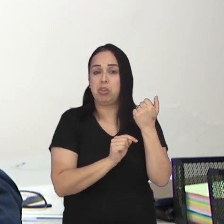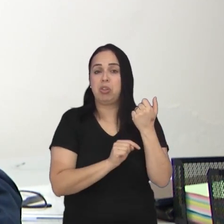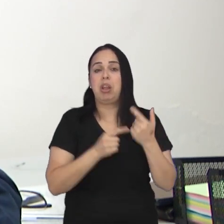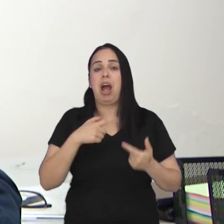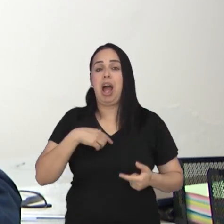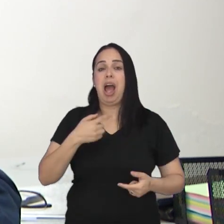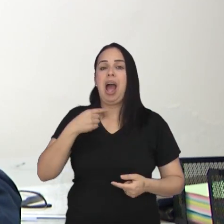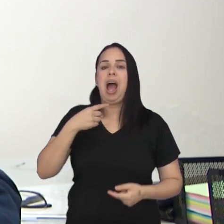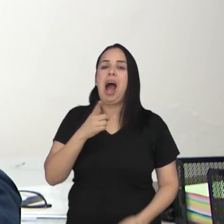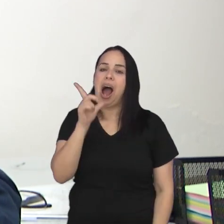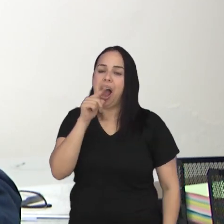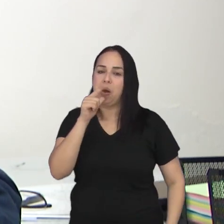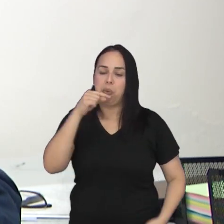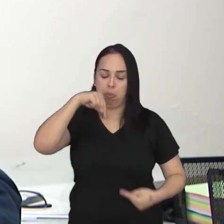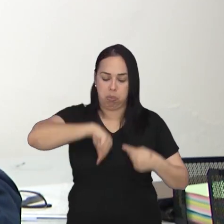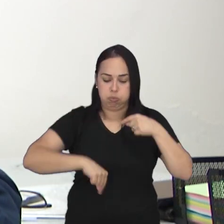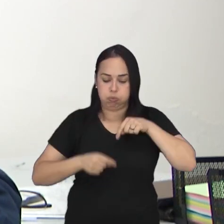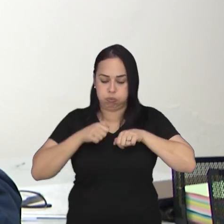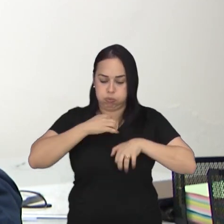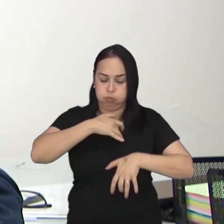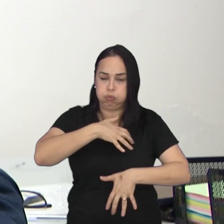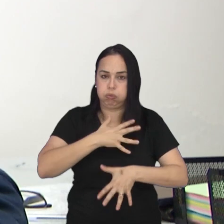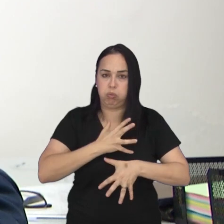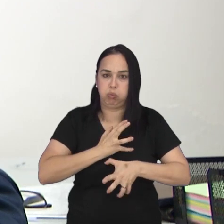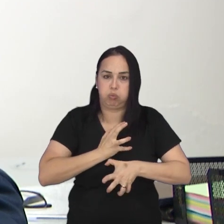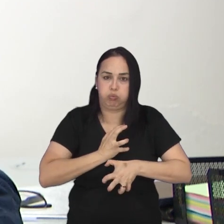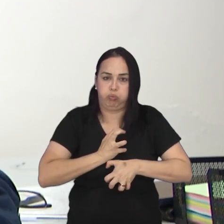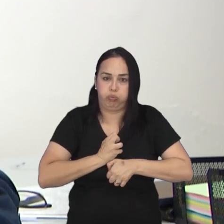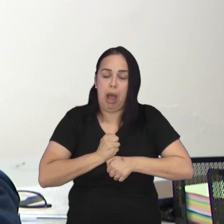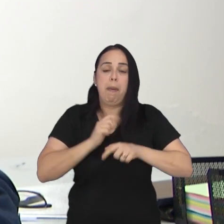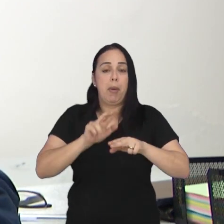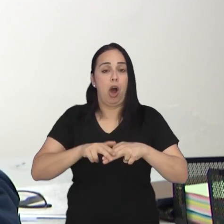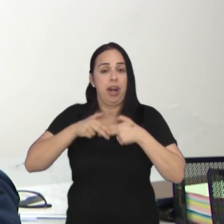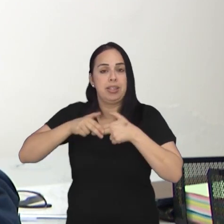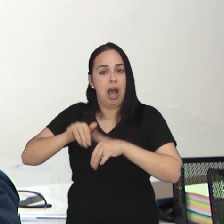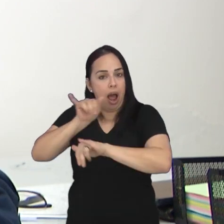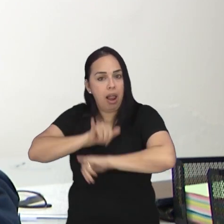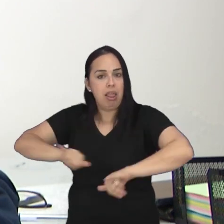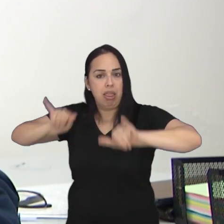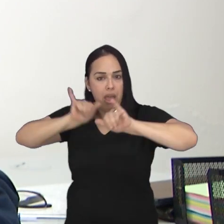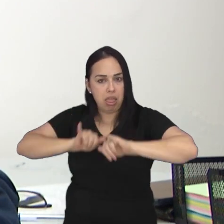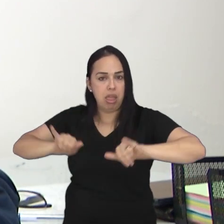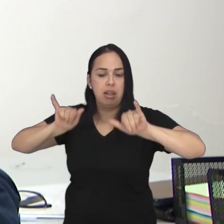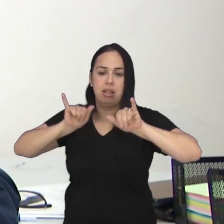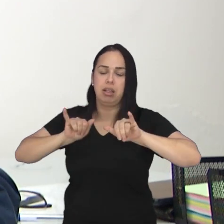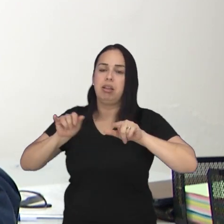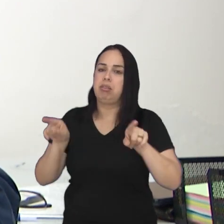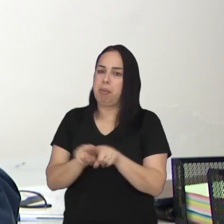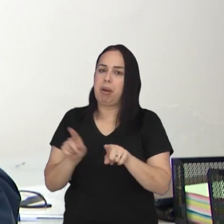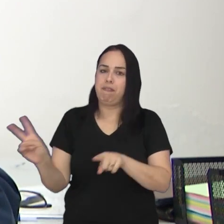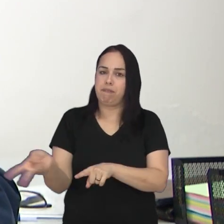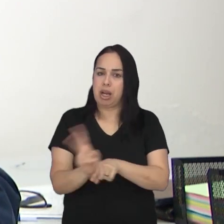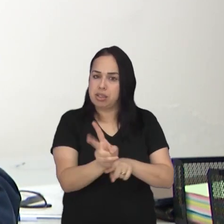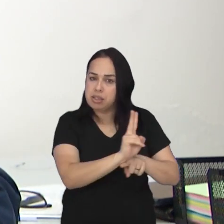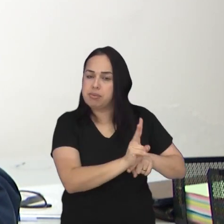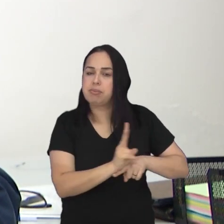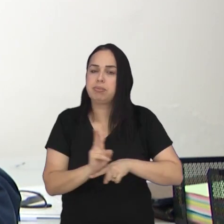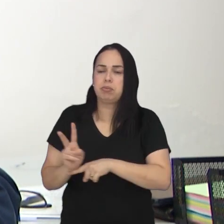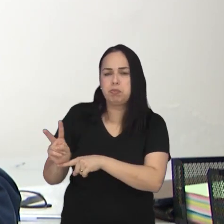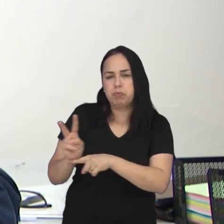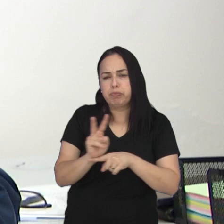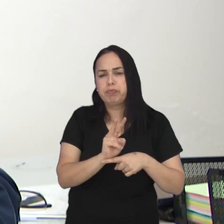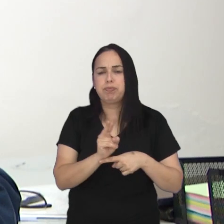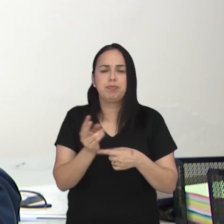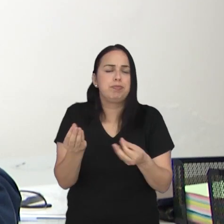que pode dar desidratação. Então, acho que a Câmara levar essa informação e também está